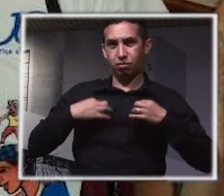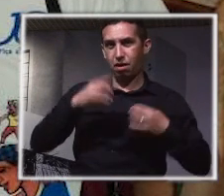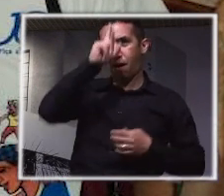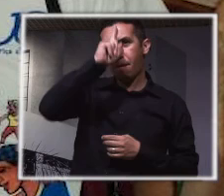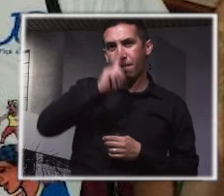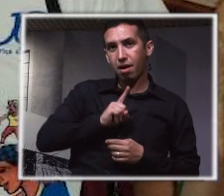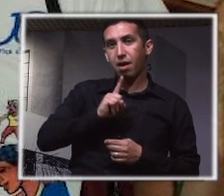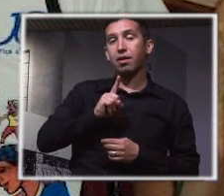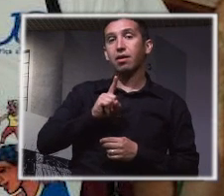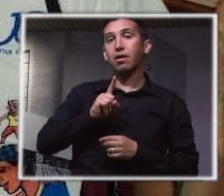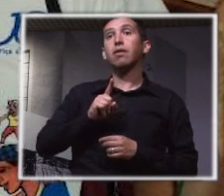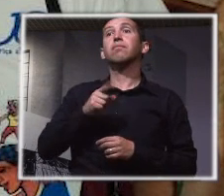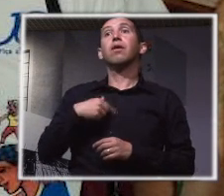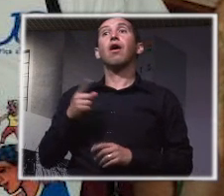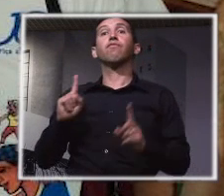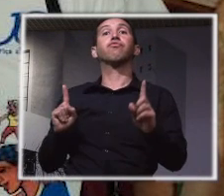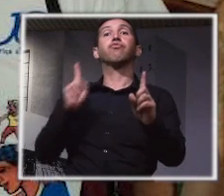interior da sua casa.